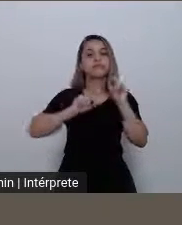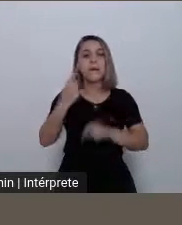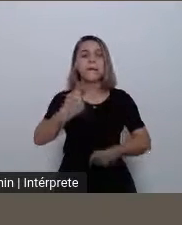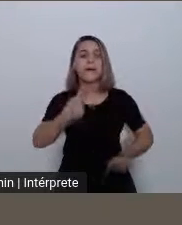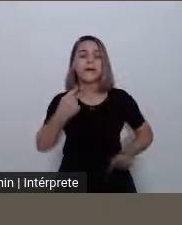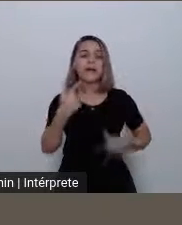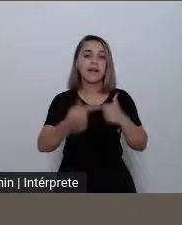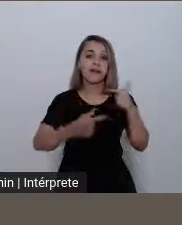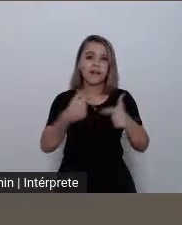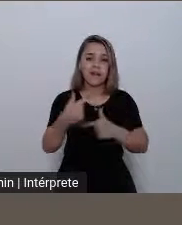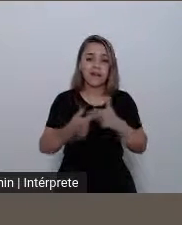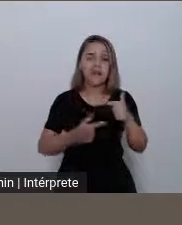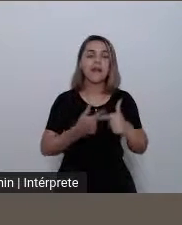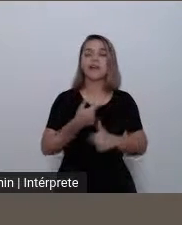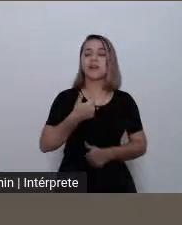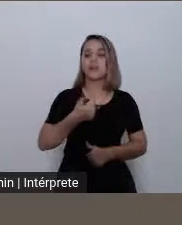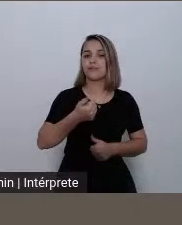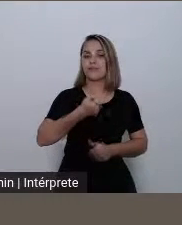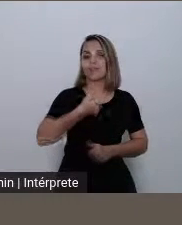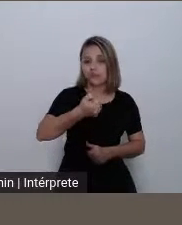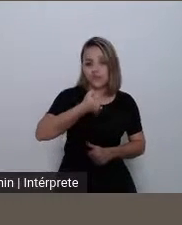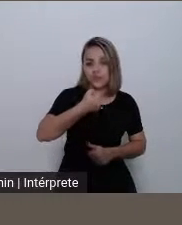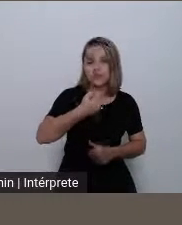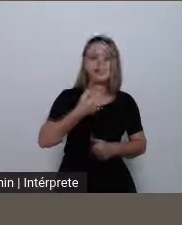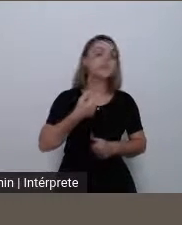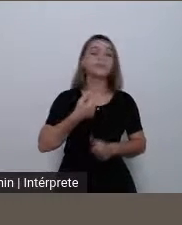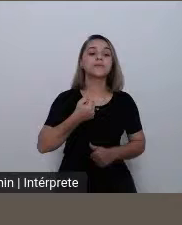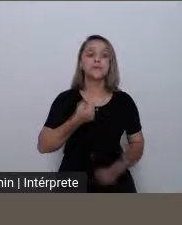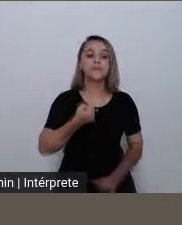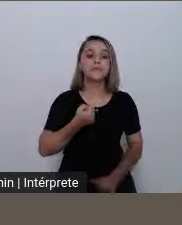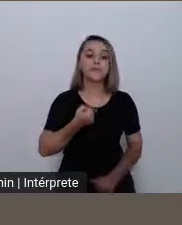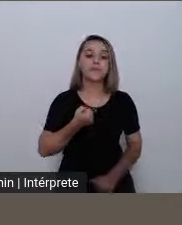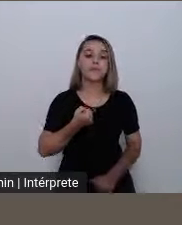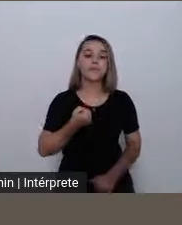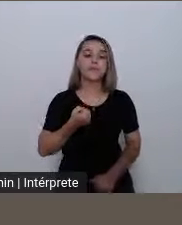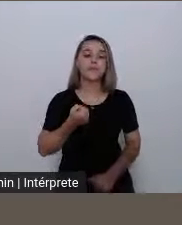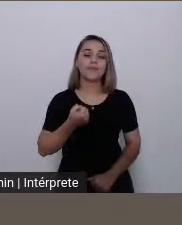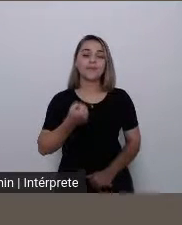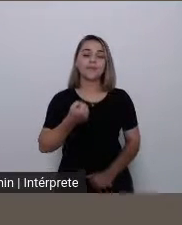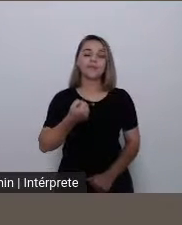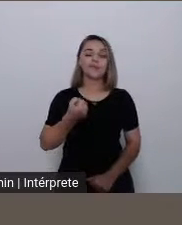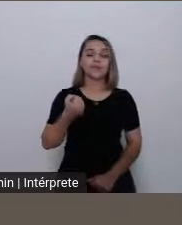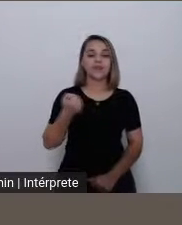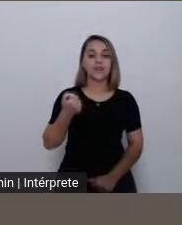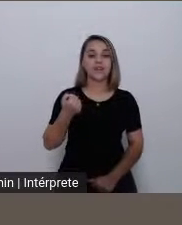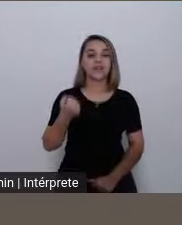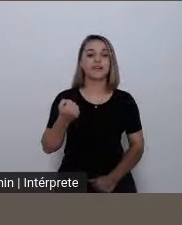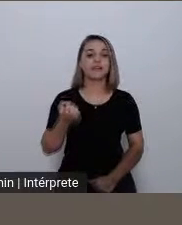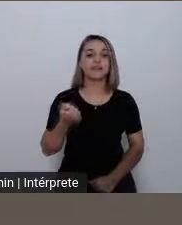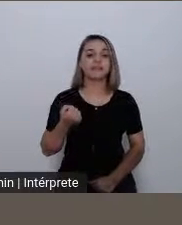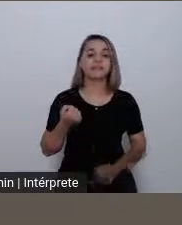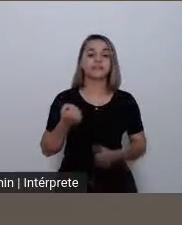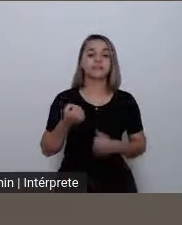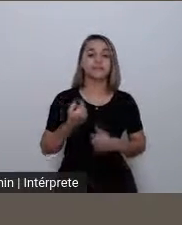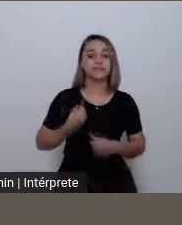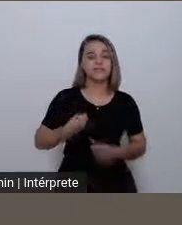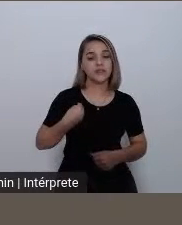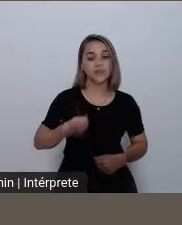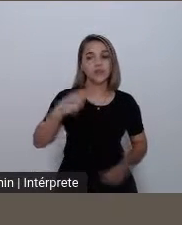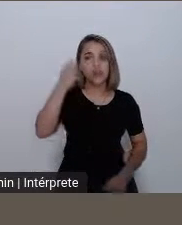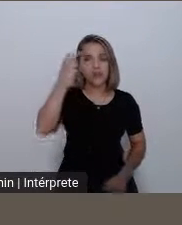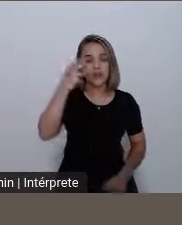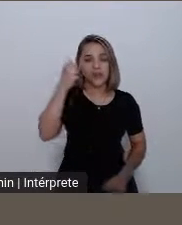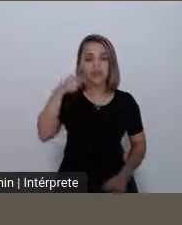como jornalista, pouquíssimo lidos, né? Quando ele escrevia resenhas sobre a vida cultural de São